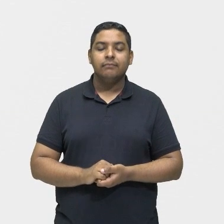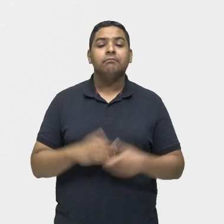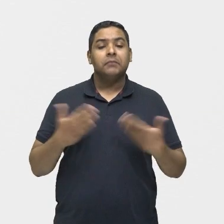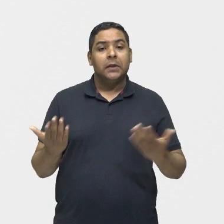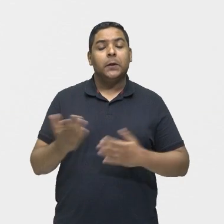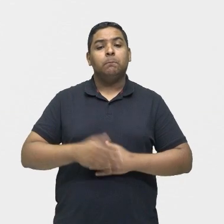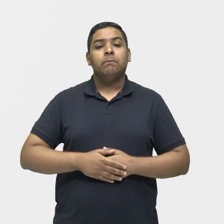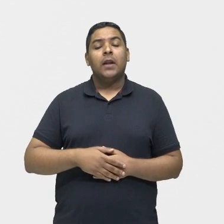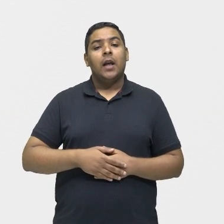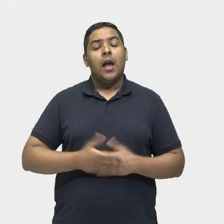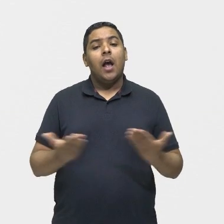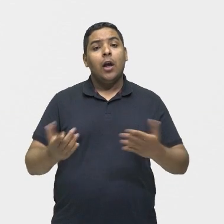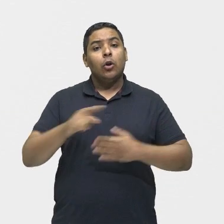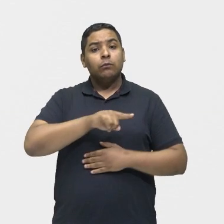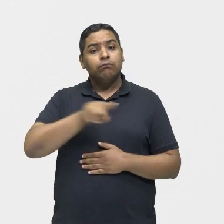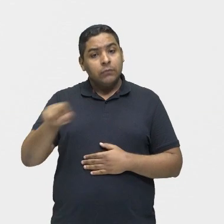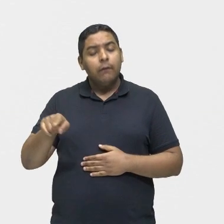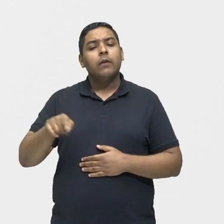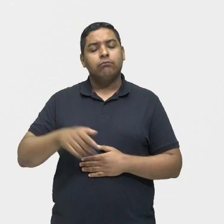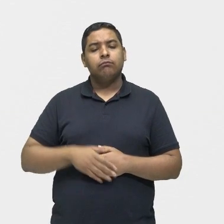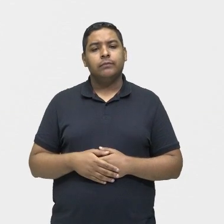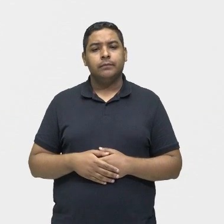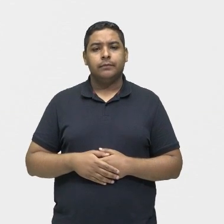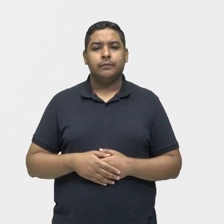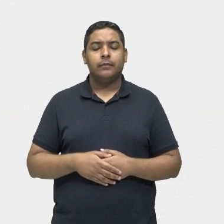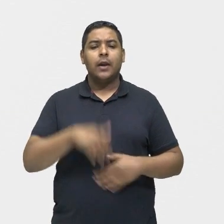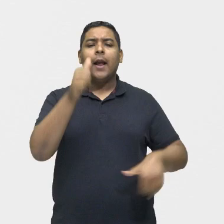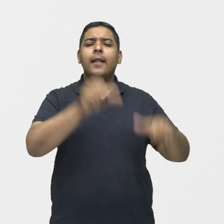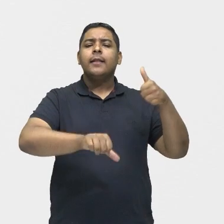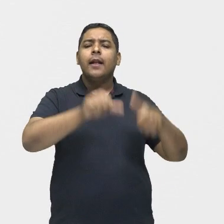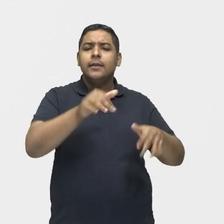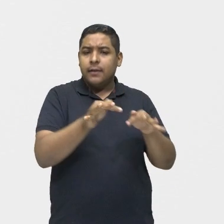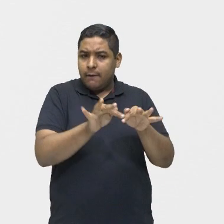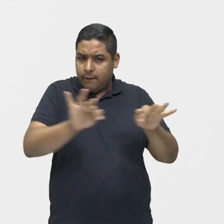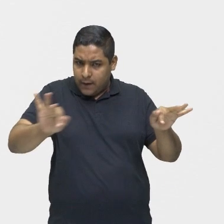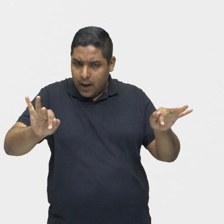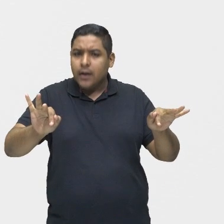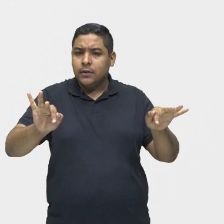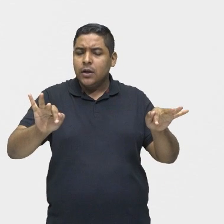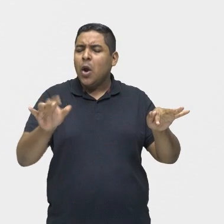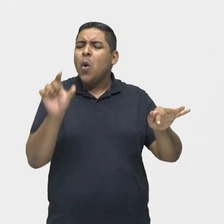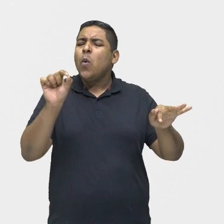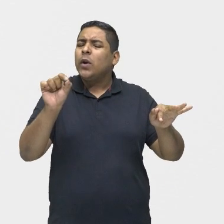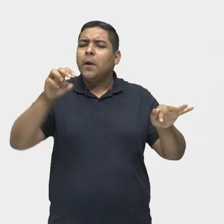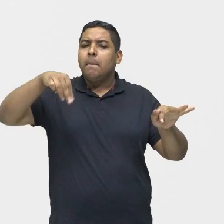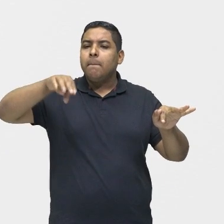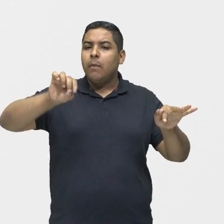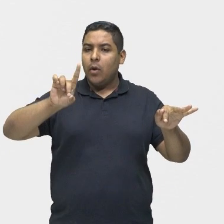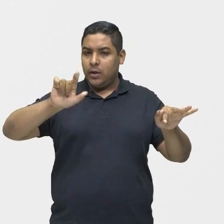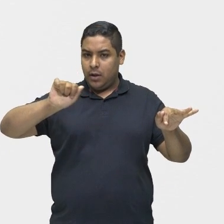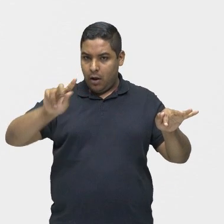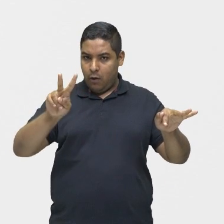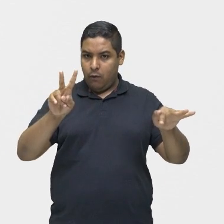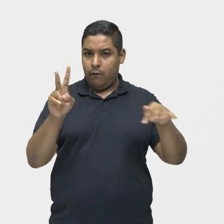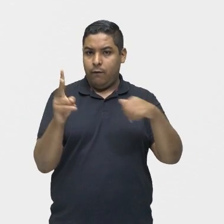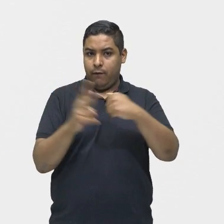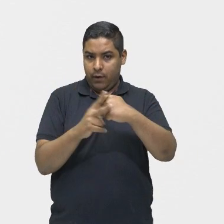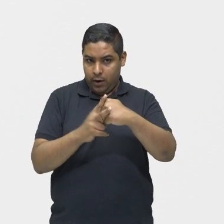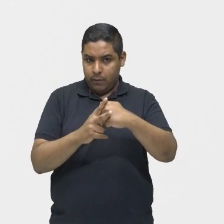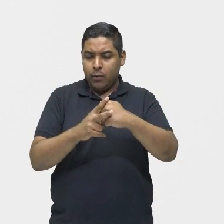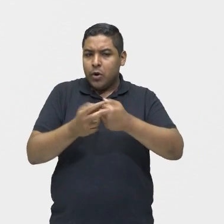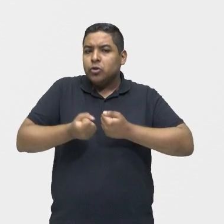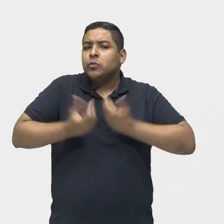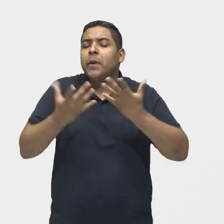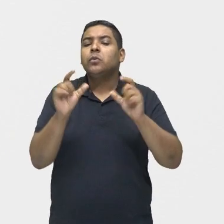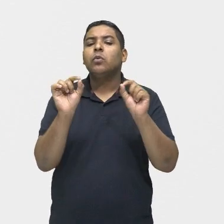Então, gente, na nossa DLI nós temos o seguinte. Analise a frase e defina o que o modal verb expressa. O que